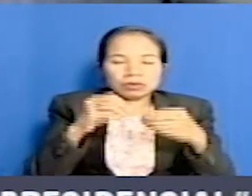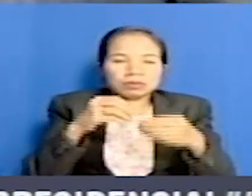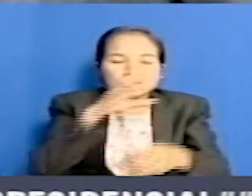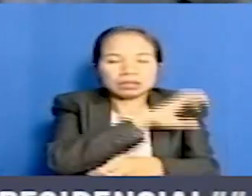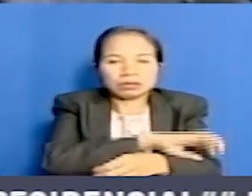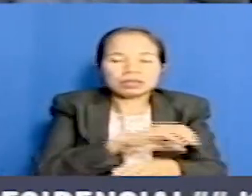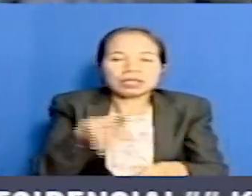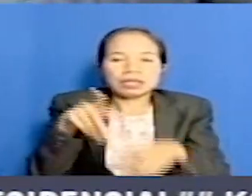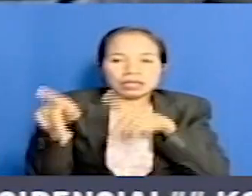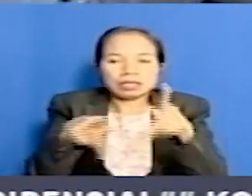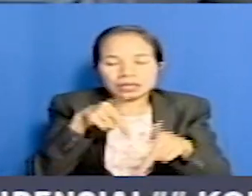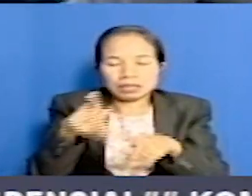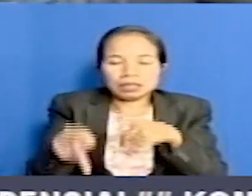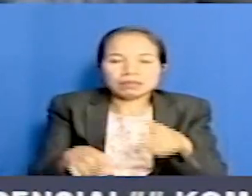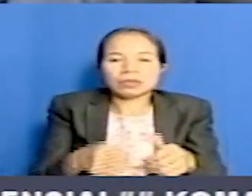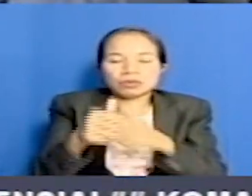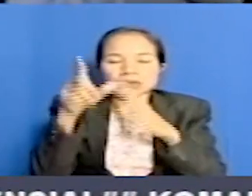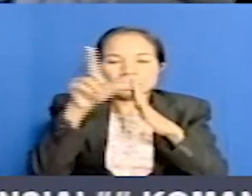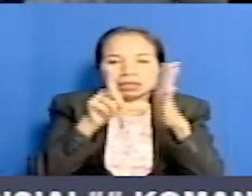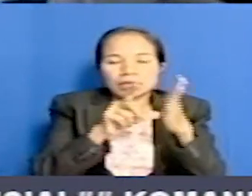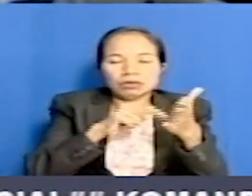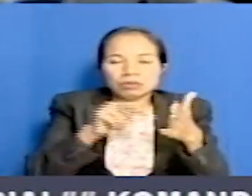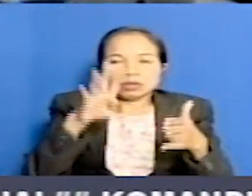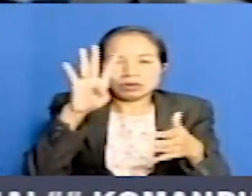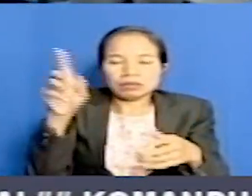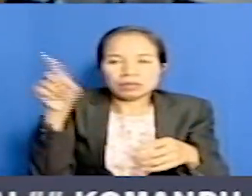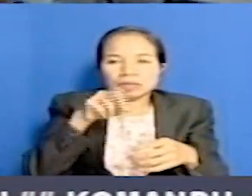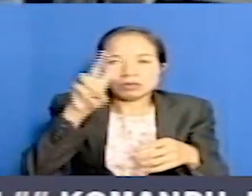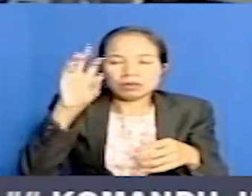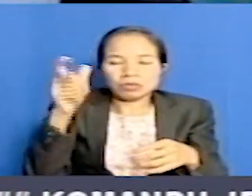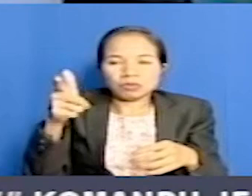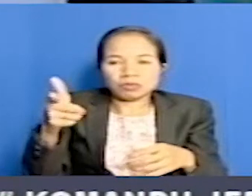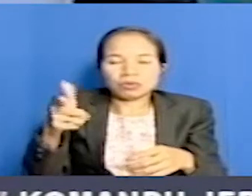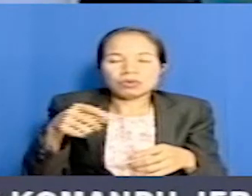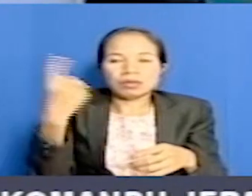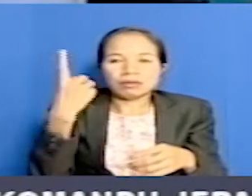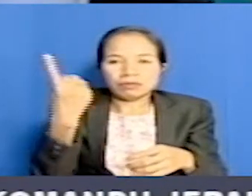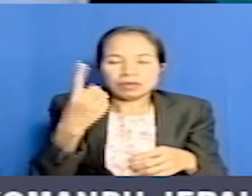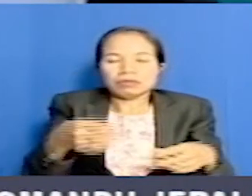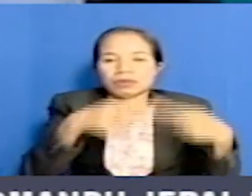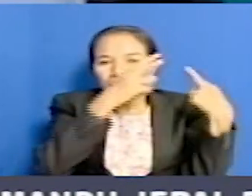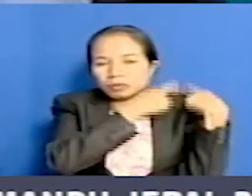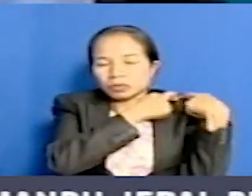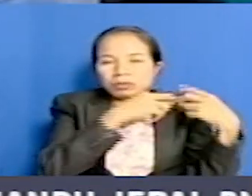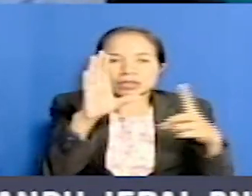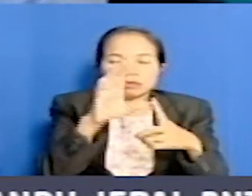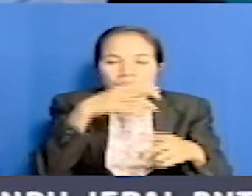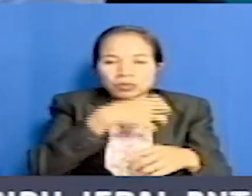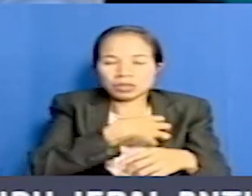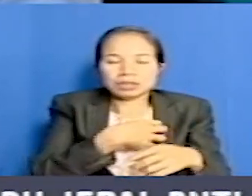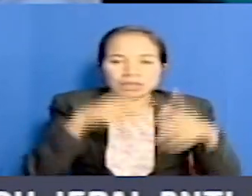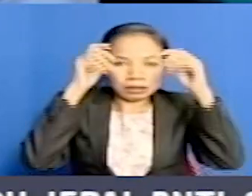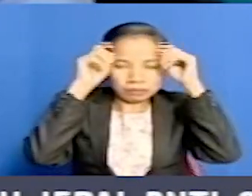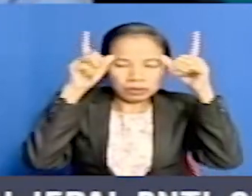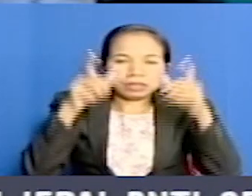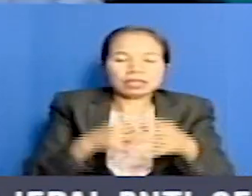e a sociedade, tua resolução número RAP/RIHURUA RONULU, na fato em competência própria do Comando Polícia Nacional